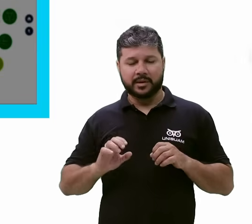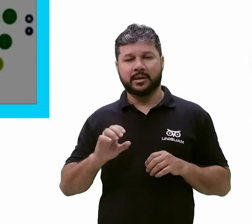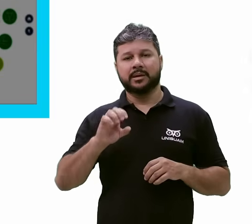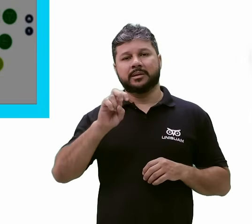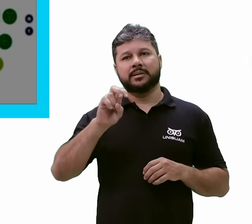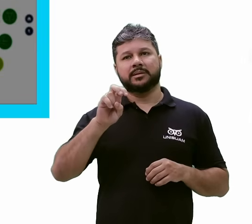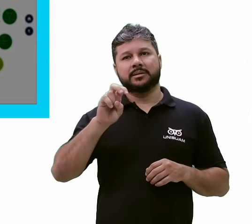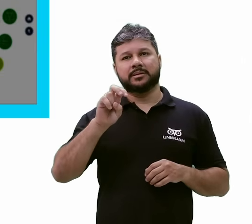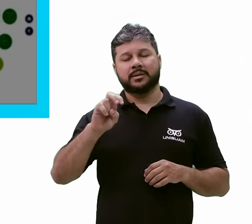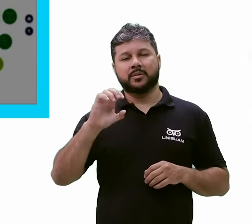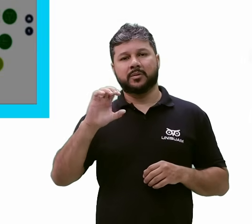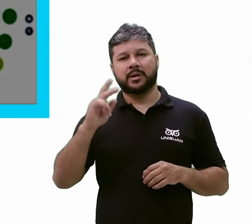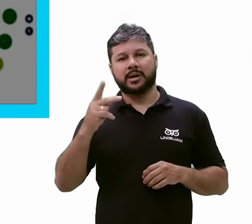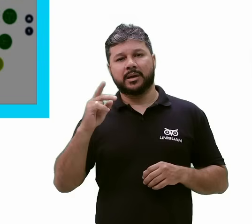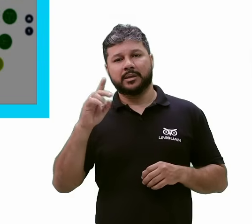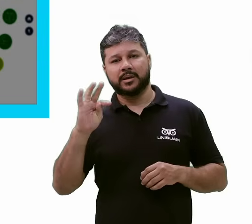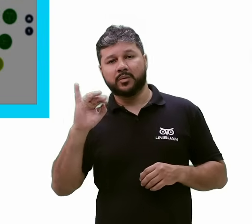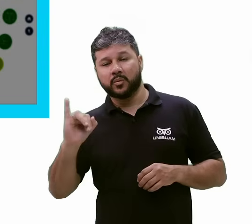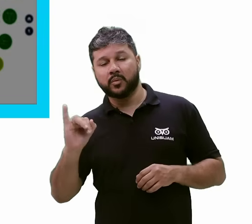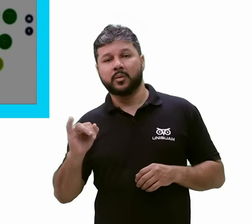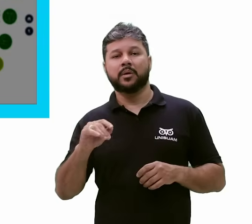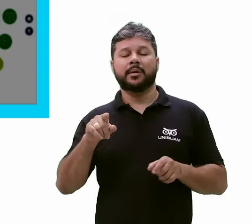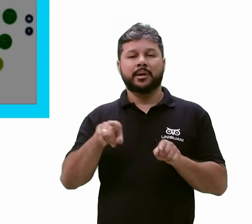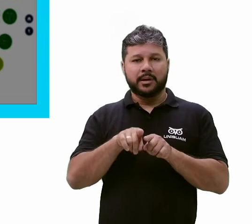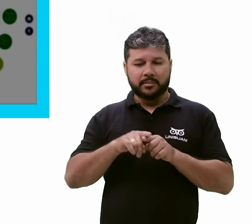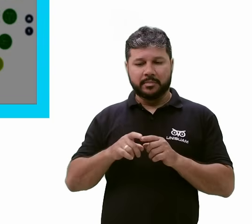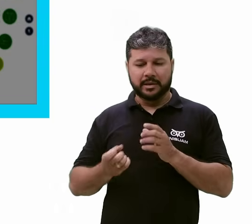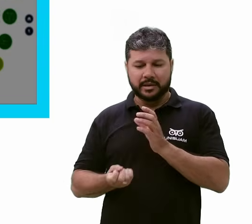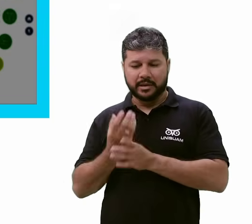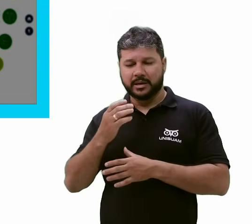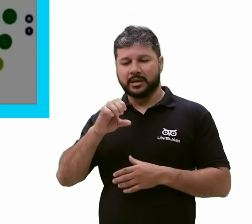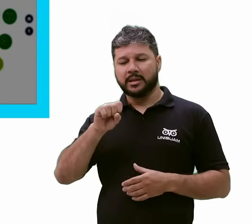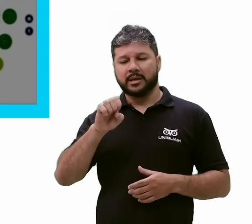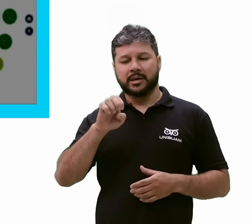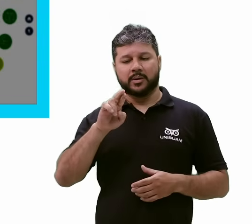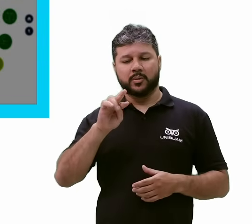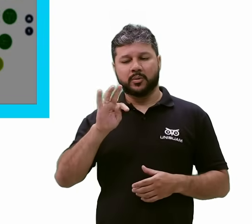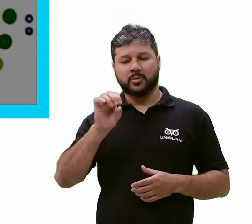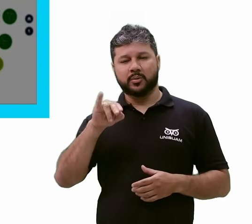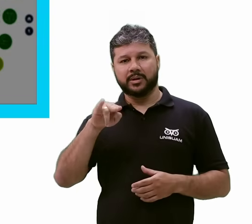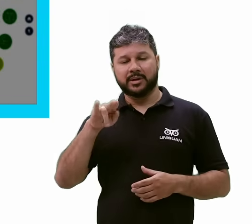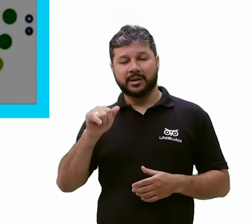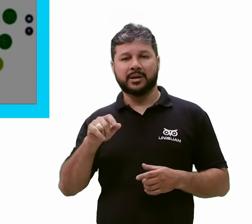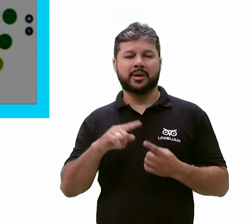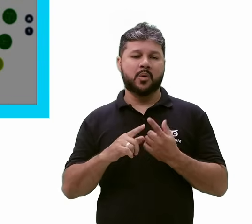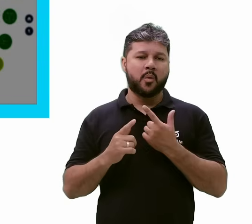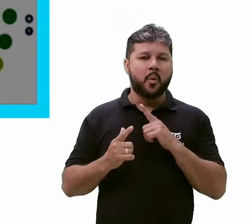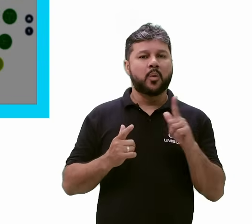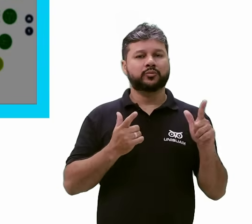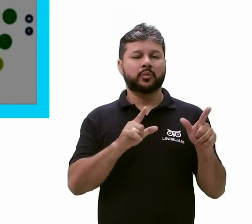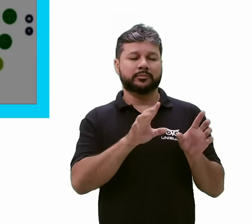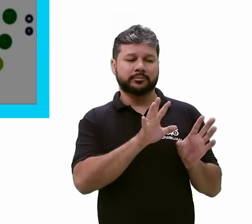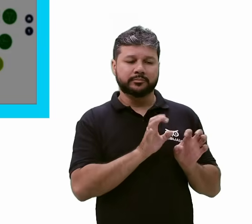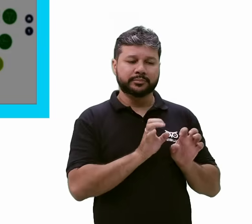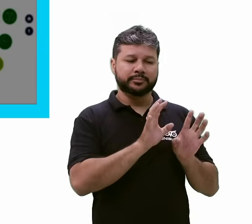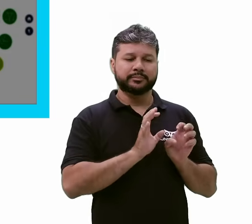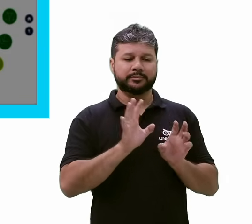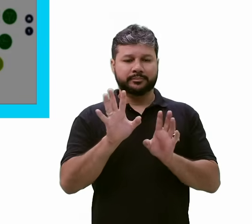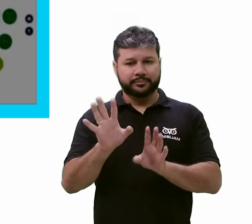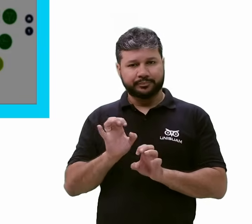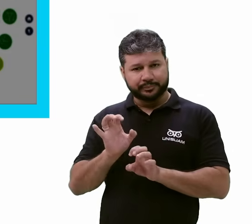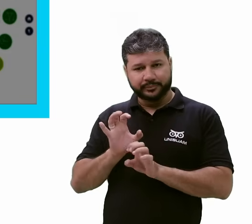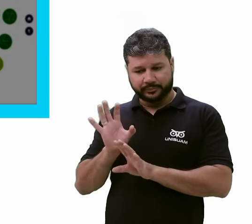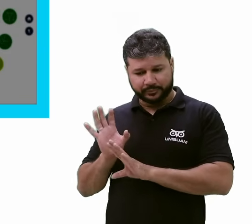Receptores 5-HT1A, por exemplo, receptor de serotonina, receptores dopaminérgicos,